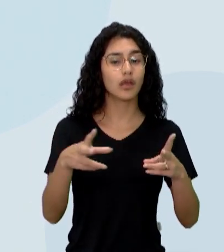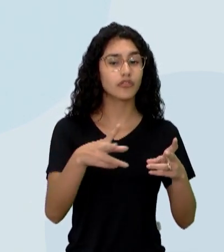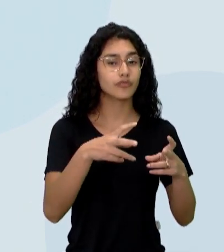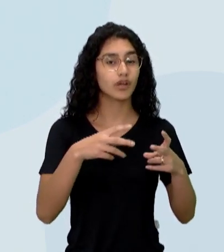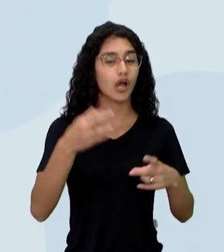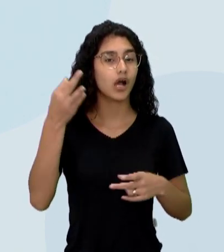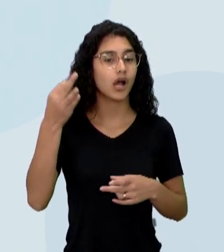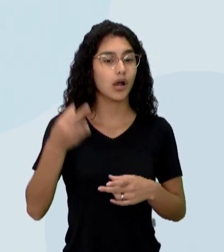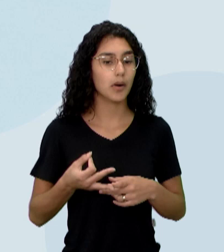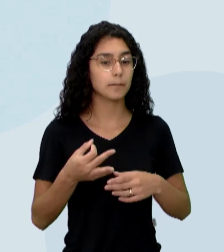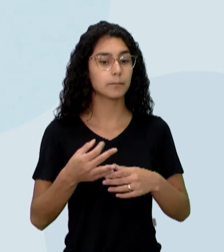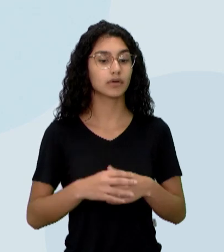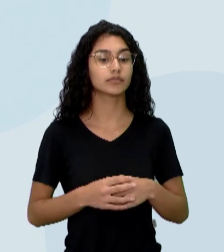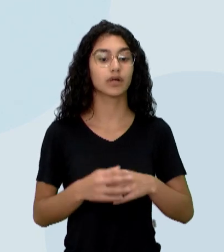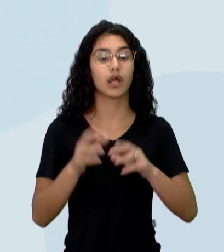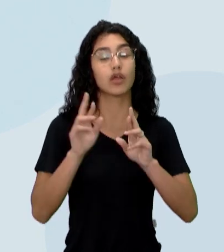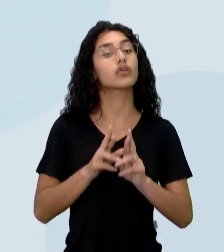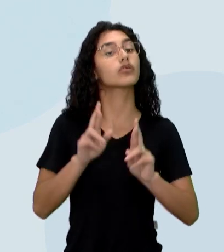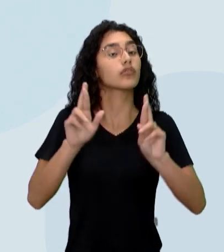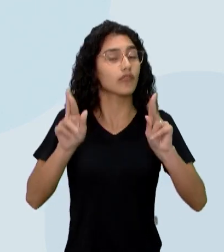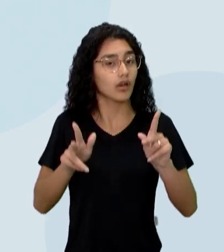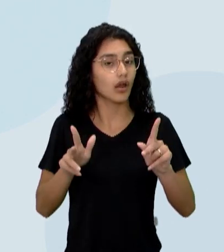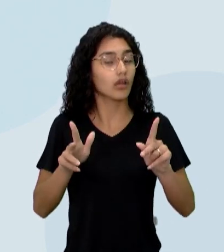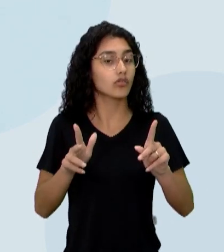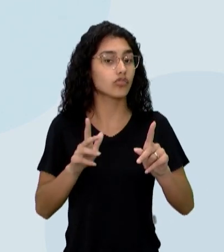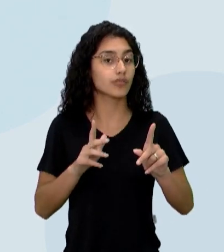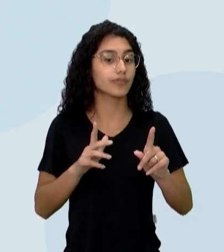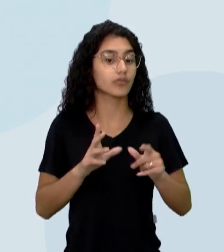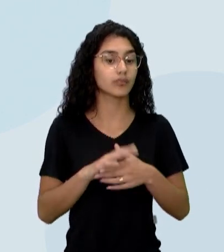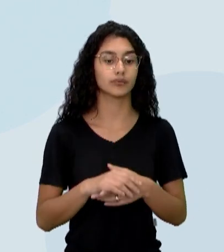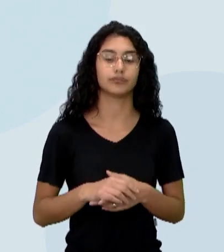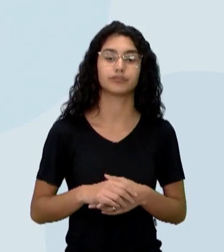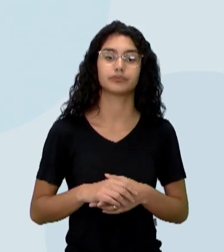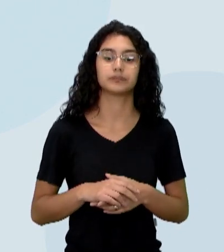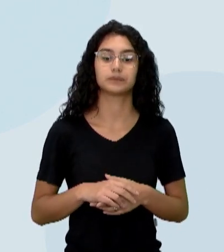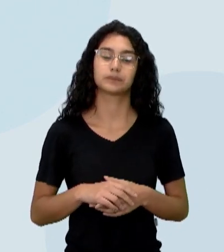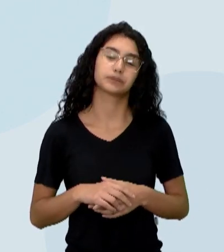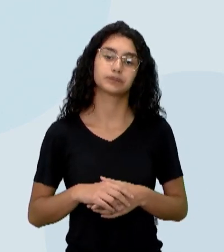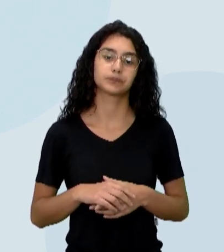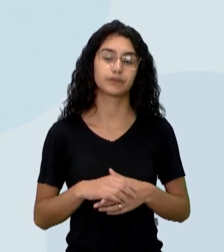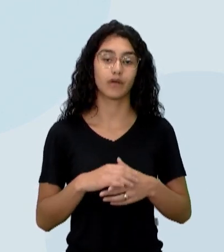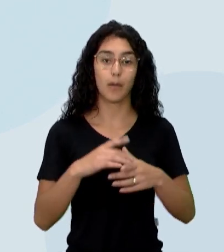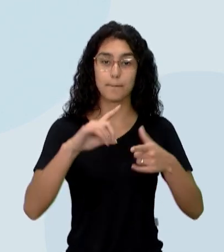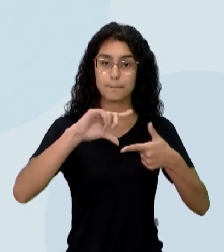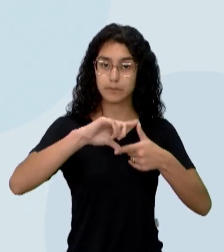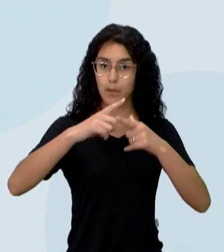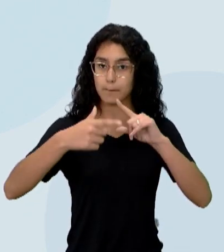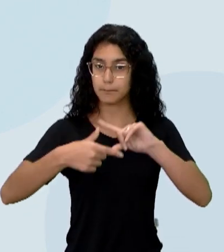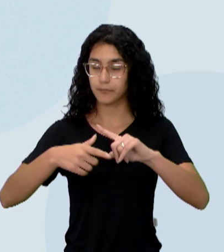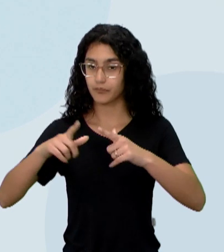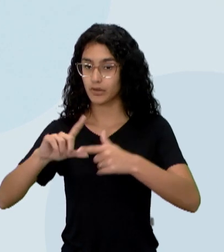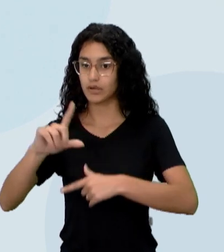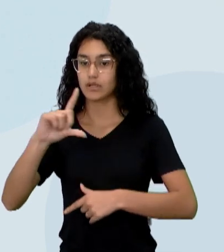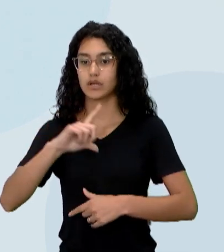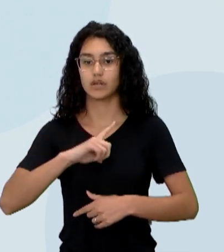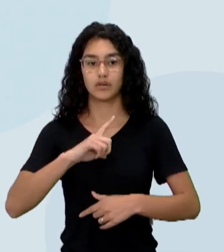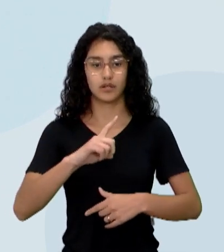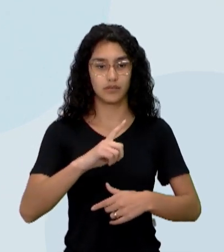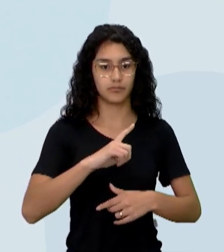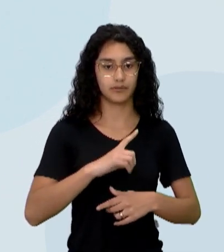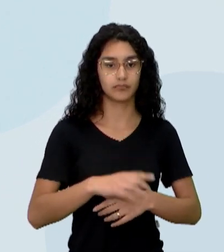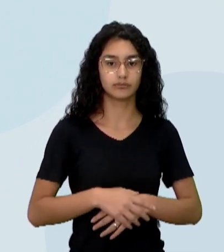propriedades comuns e diferenças entre figuras bidimensionais e